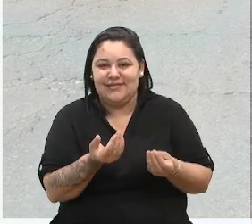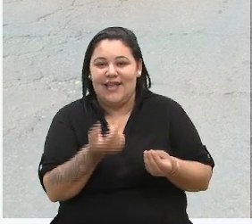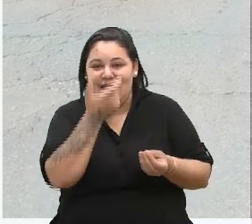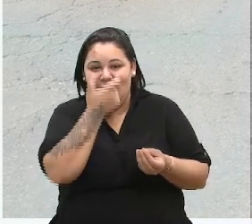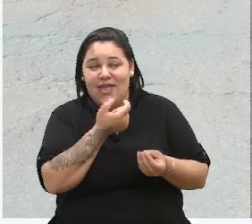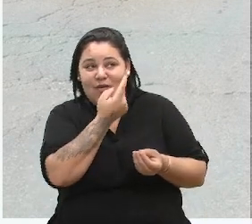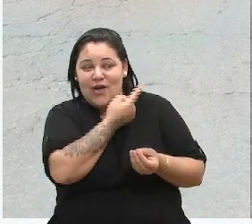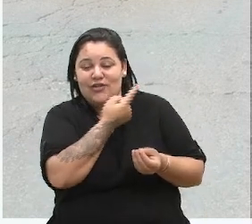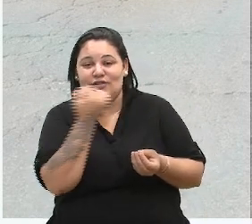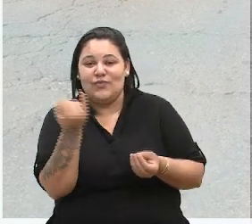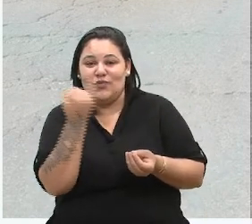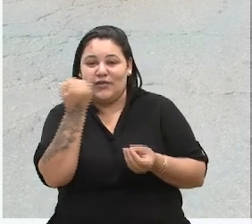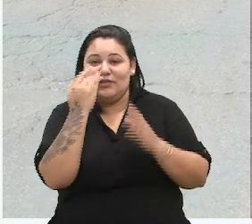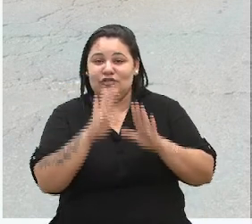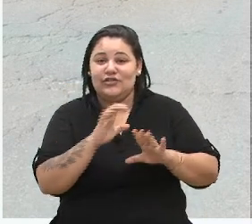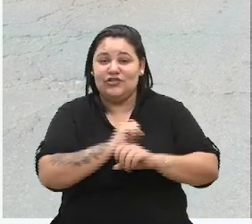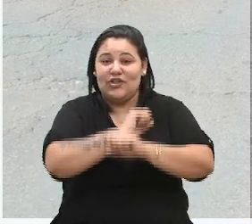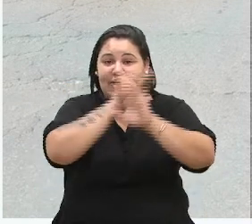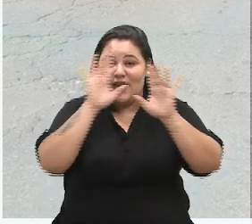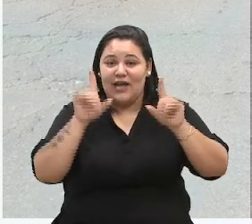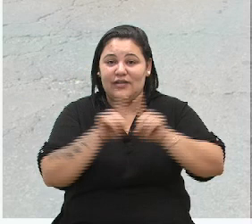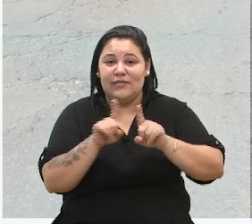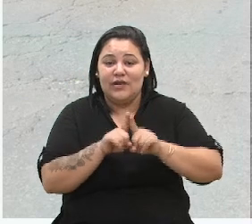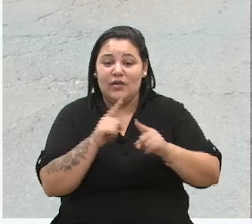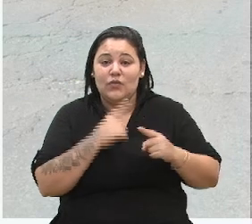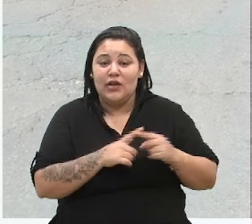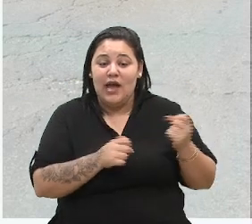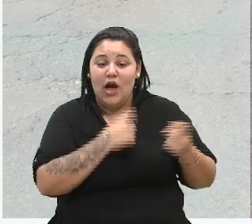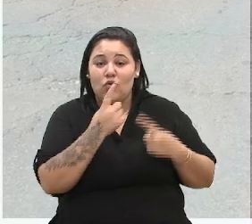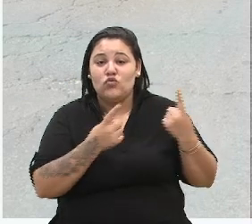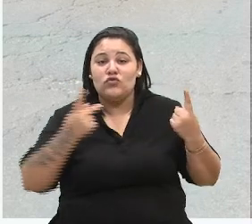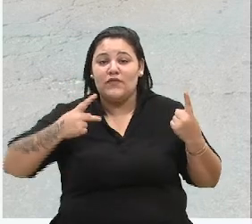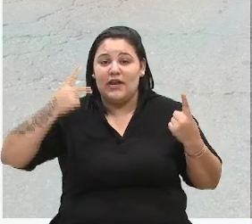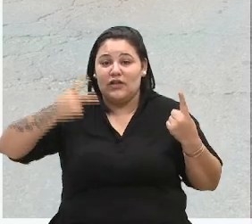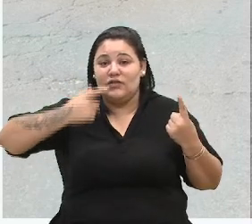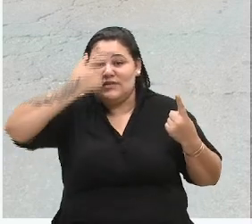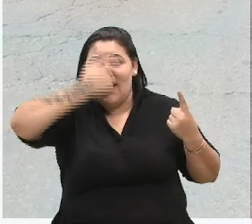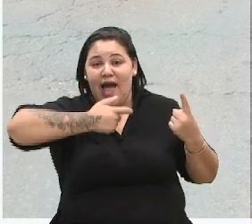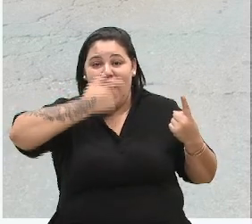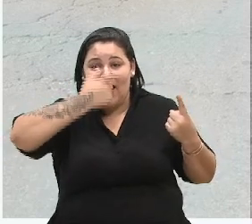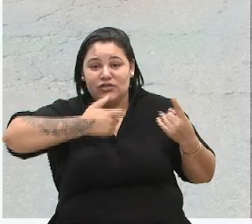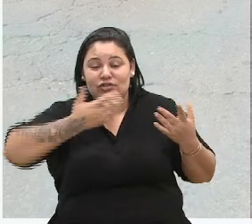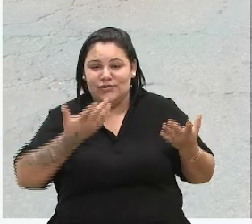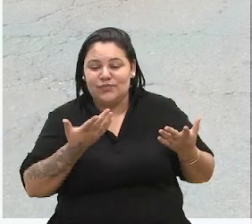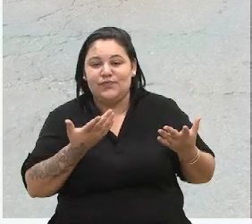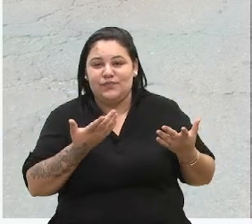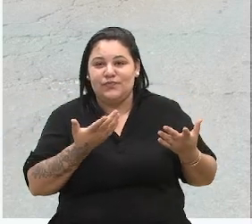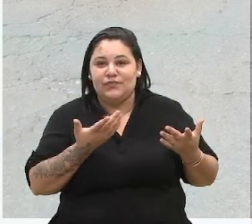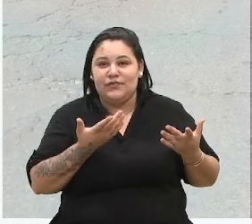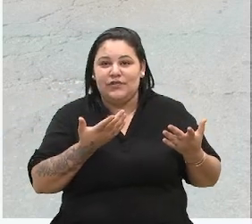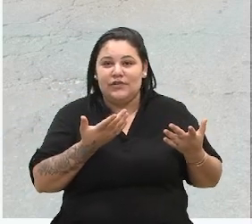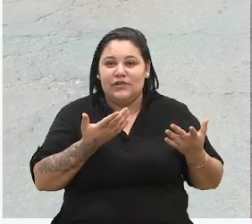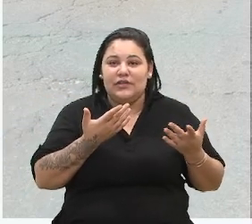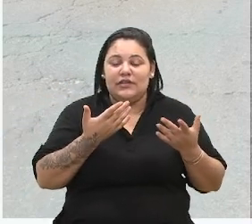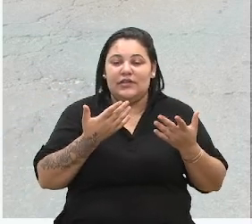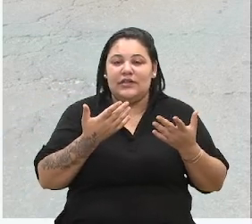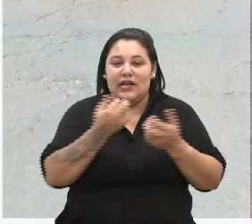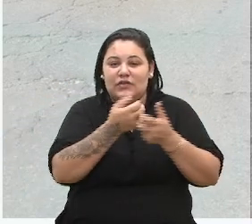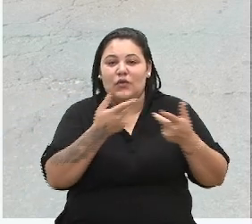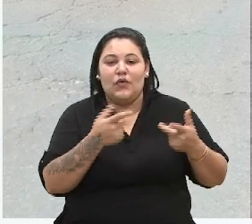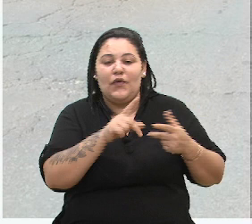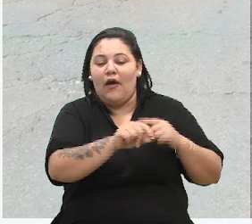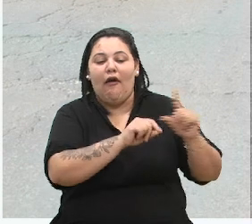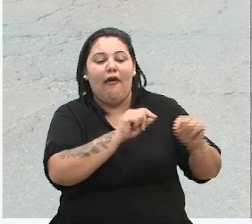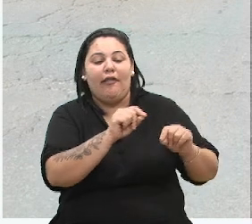deixar claro, né, porque, inclusive, às vezes, alguns vereadores, né, acham que as coisas são decididas, né, na reunião